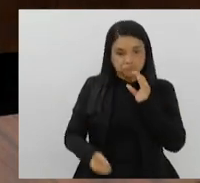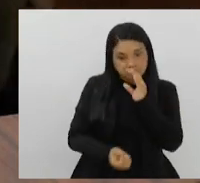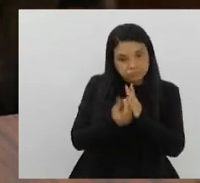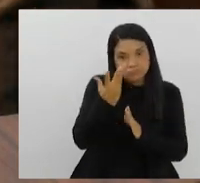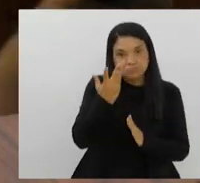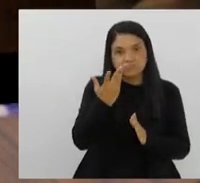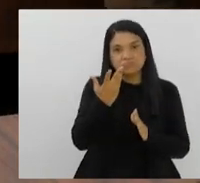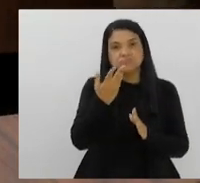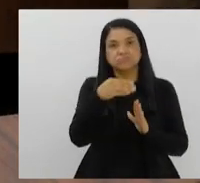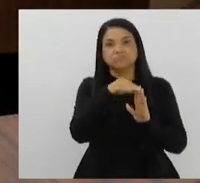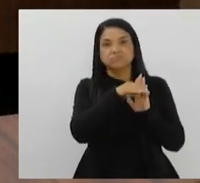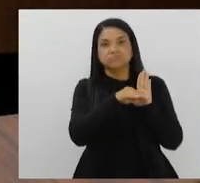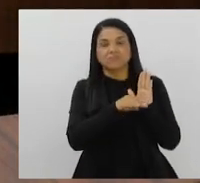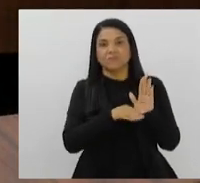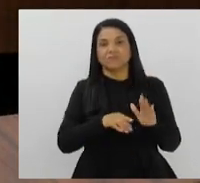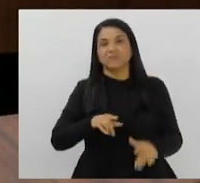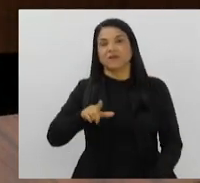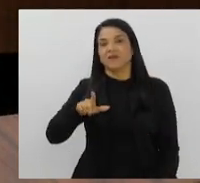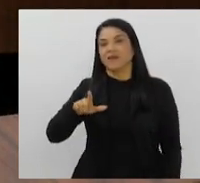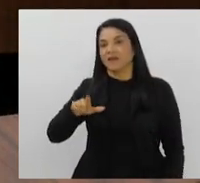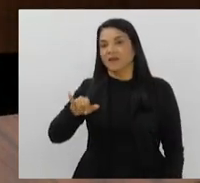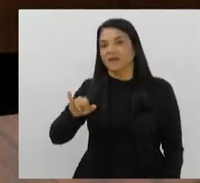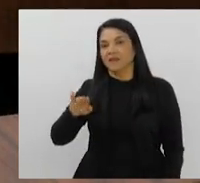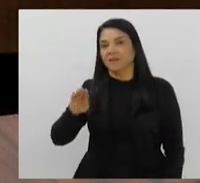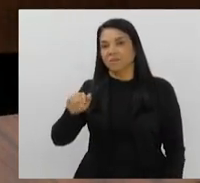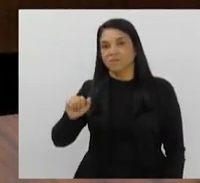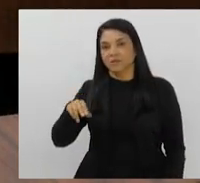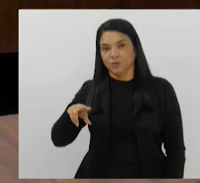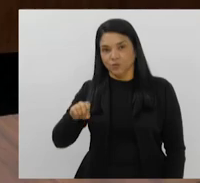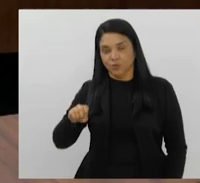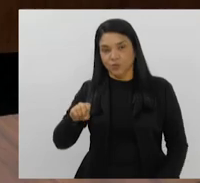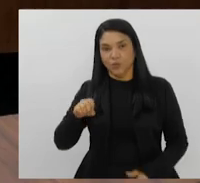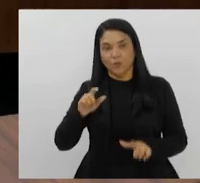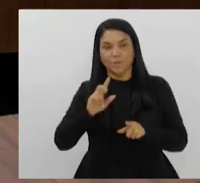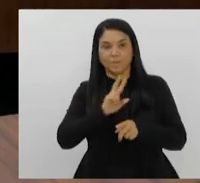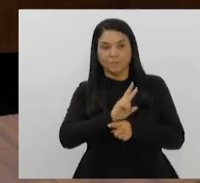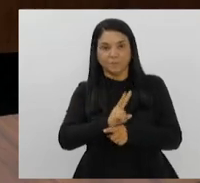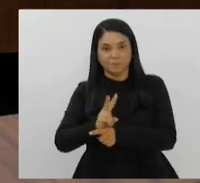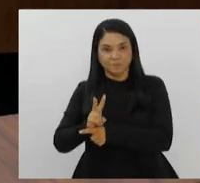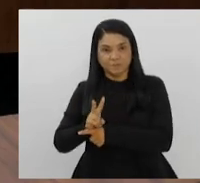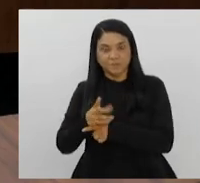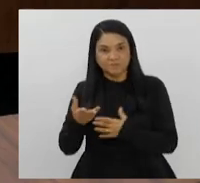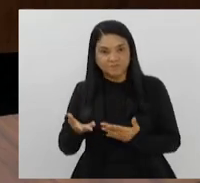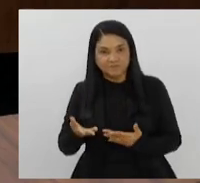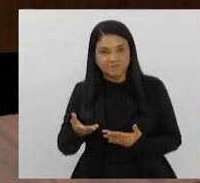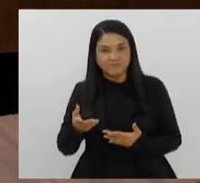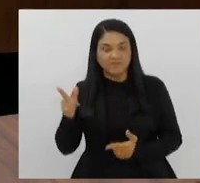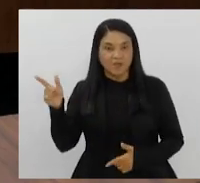programa Líbano Presente, porque o Hamas está lá no Líbano,